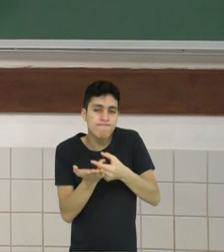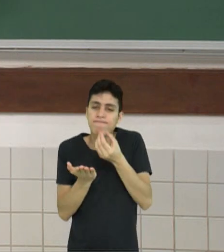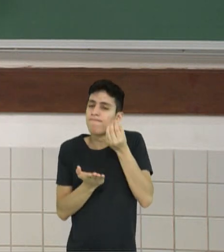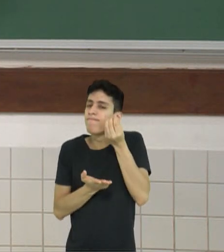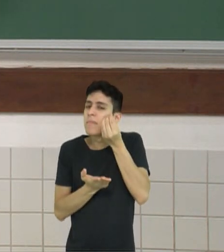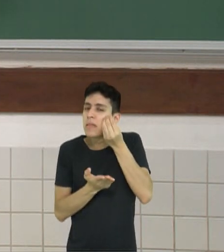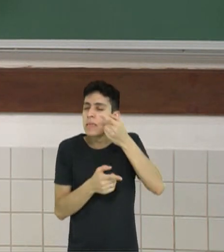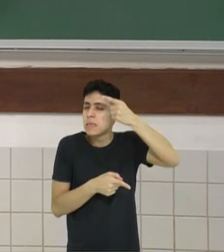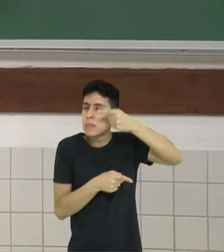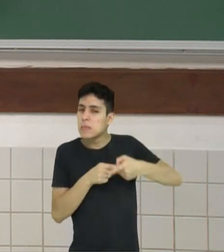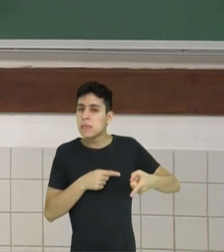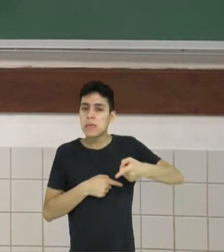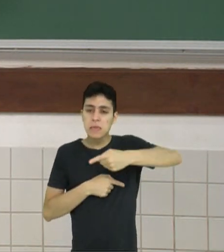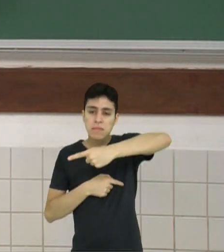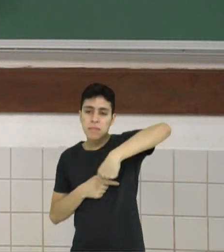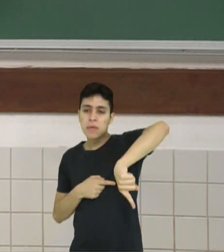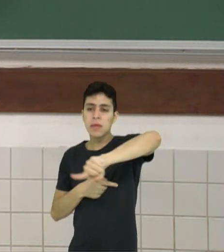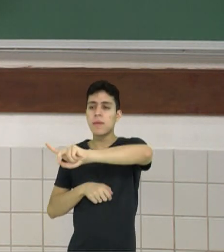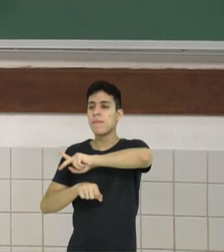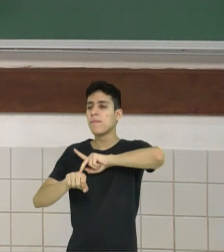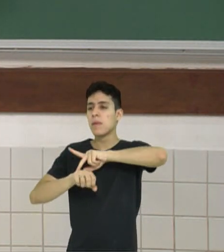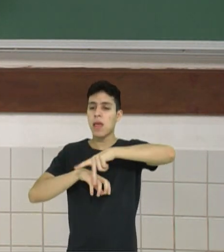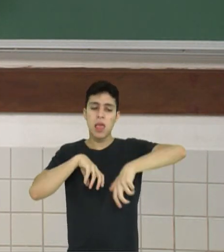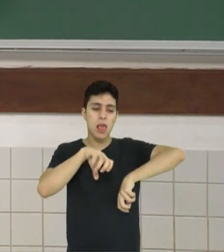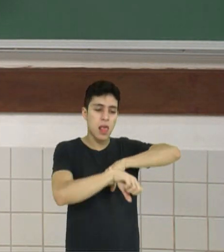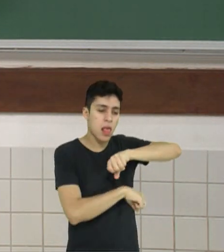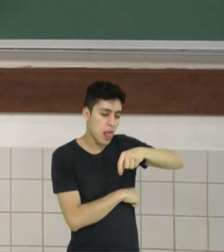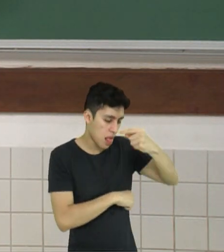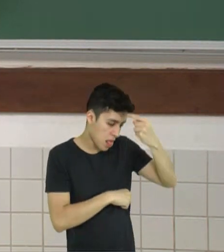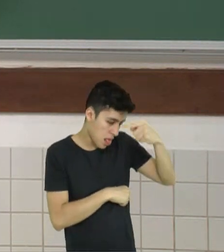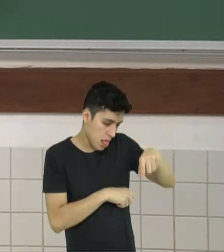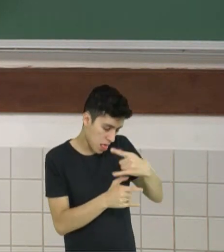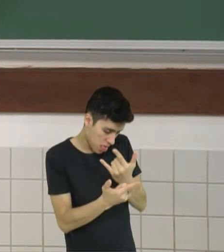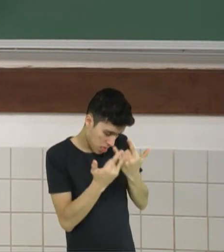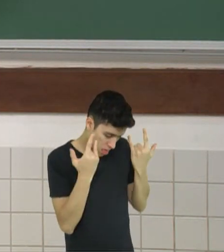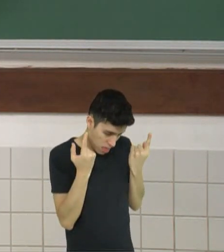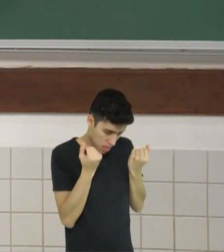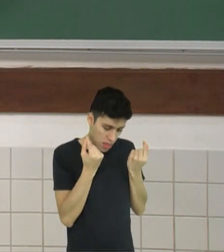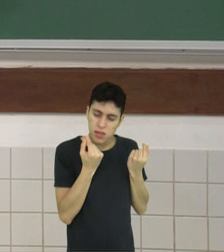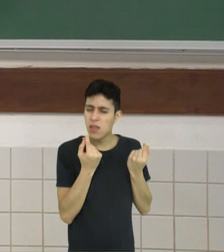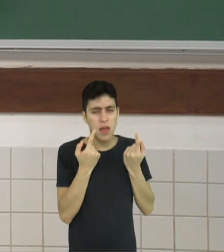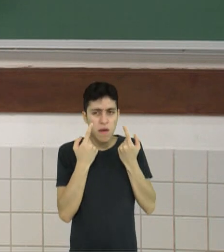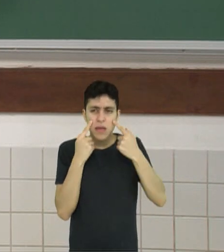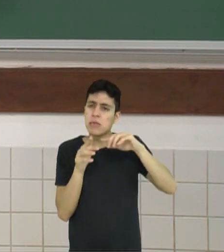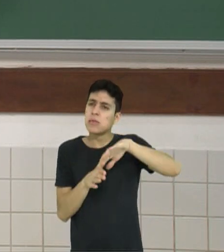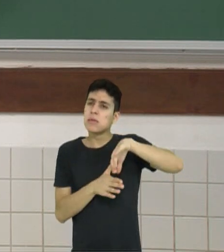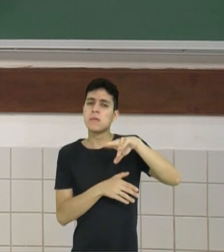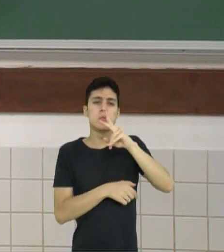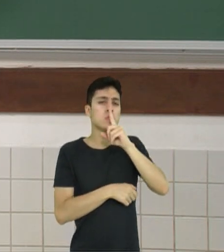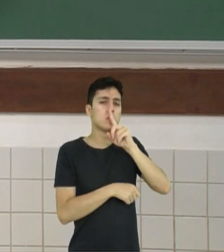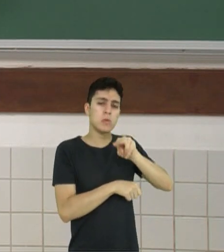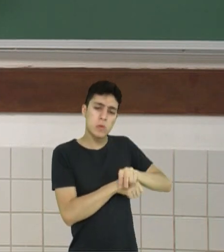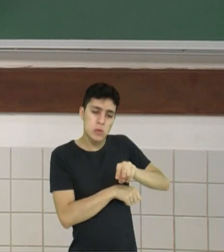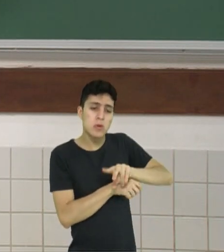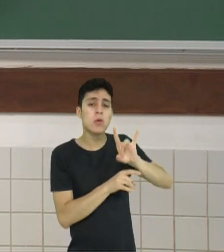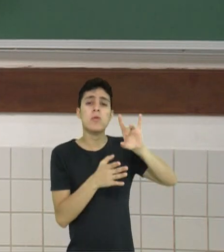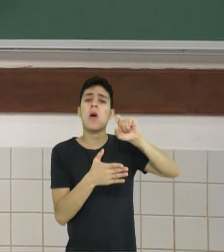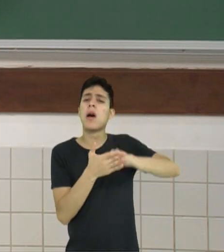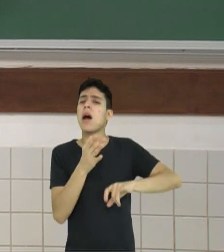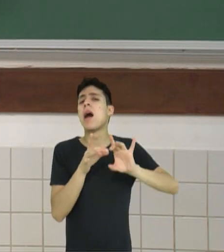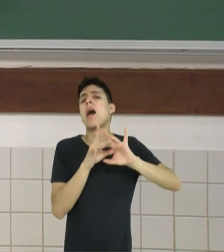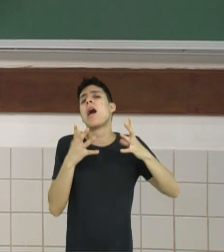que essa área fosse explorada economicamente, que ela fosse mantida, preservada, né, com autorização somente